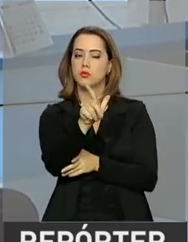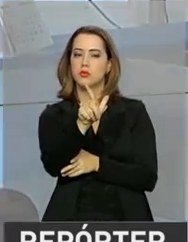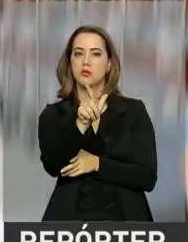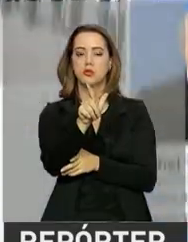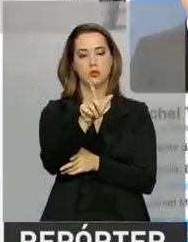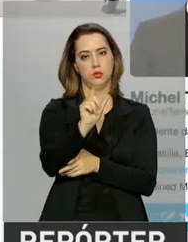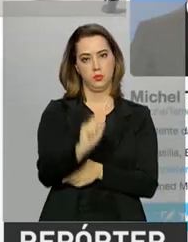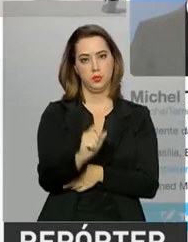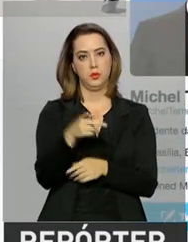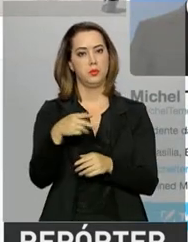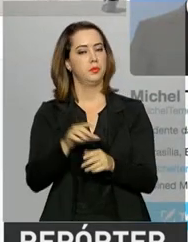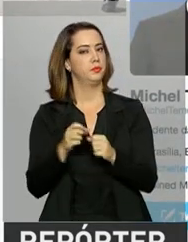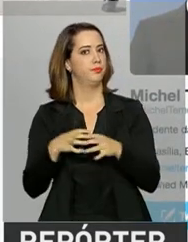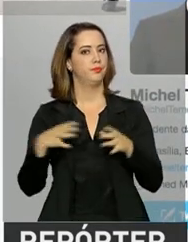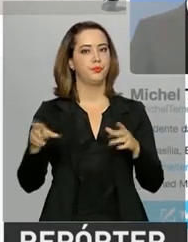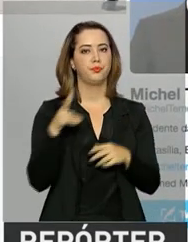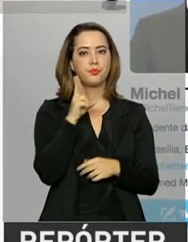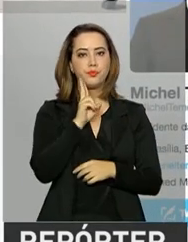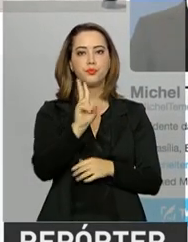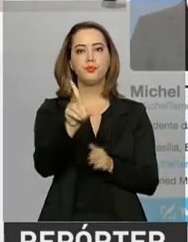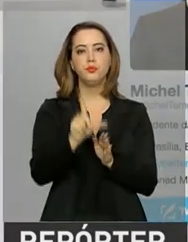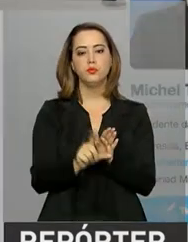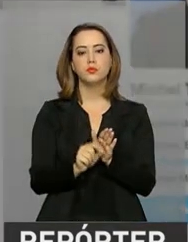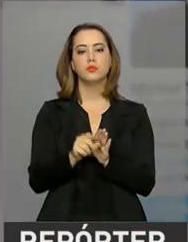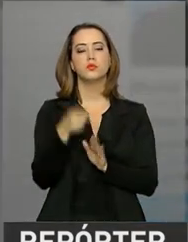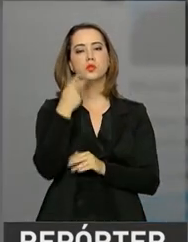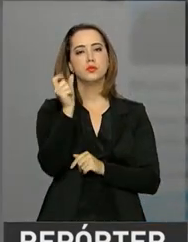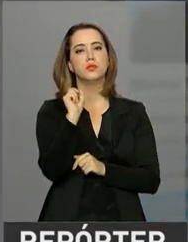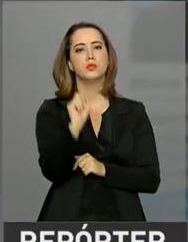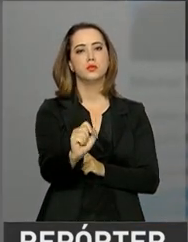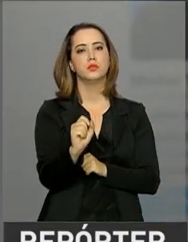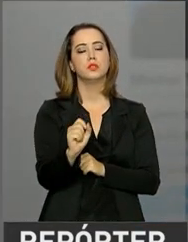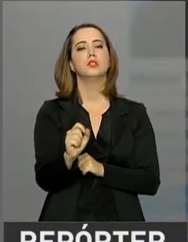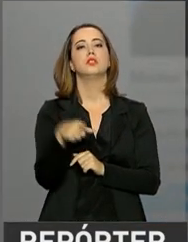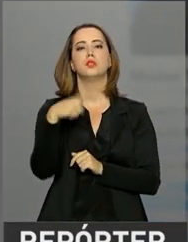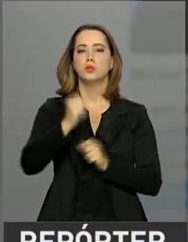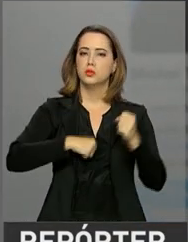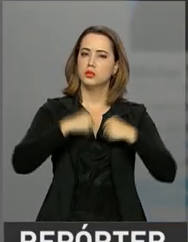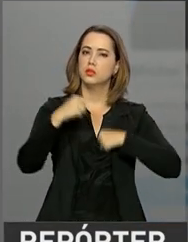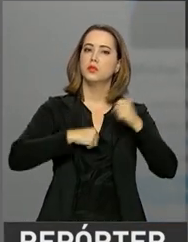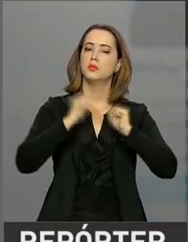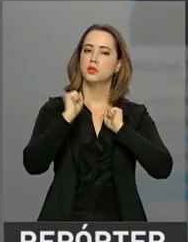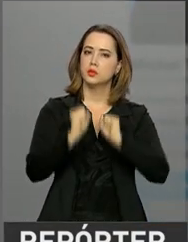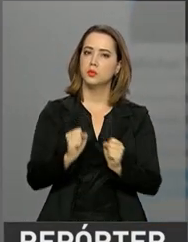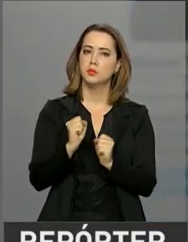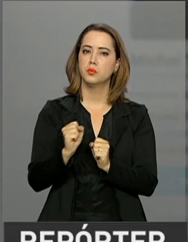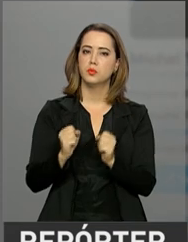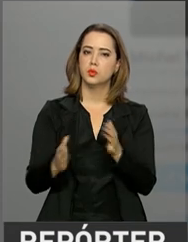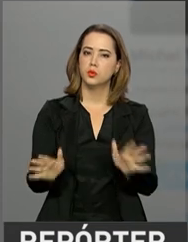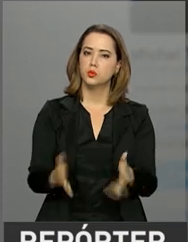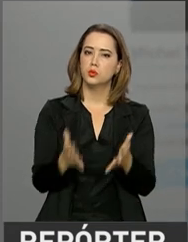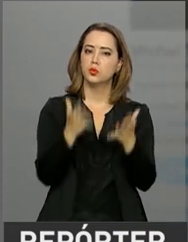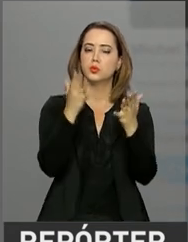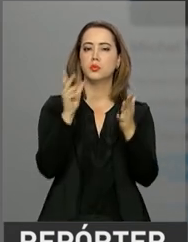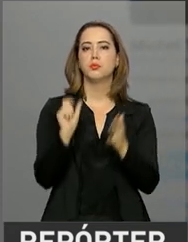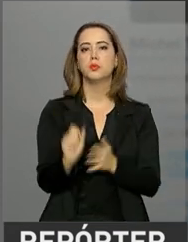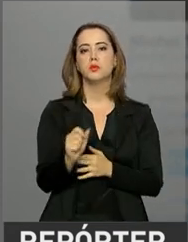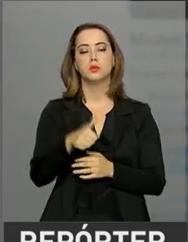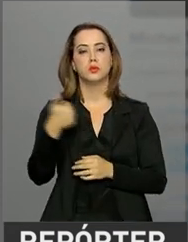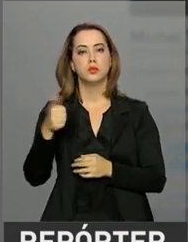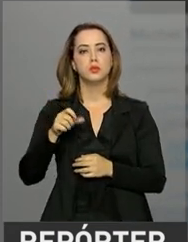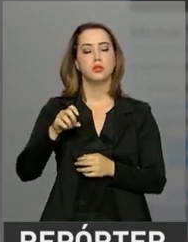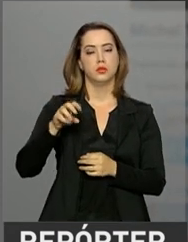Brasil pelas redes sociais o presidente disse que o empreendimento tem capacidade de produção de 1.00 toneladas de